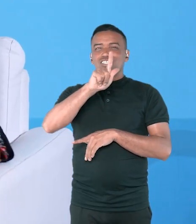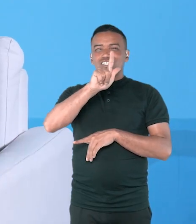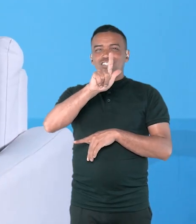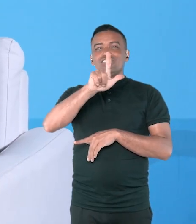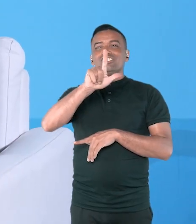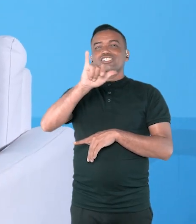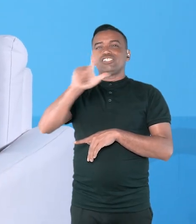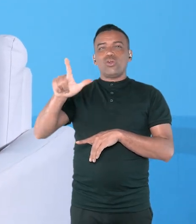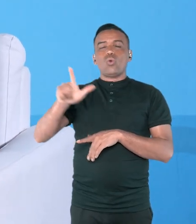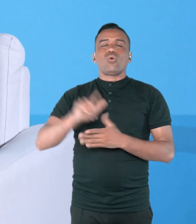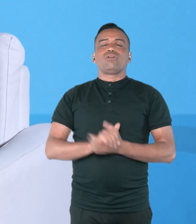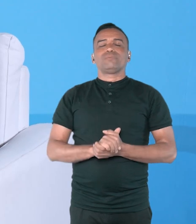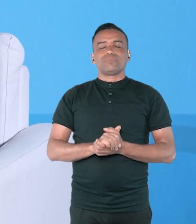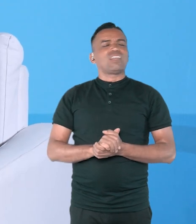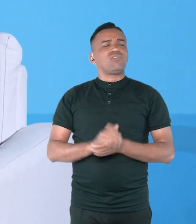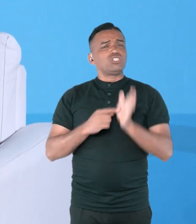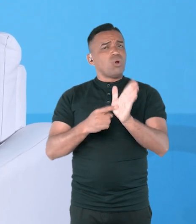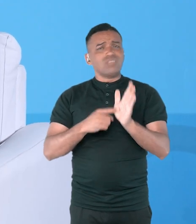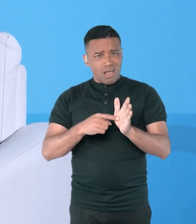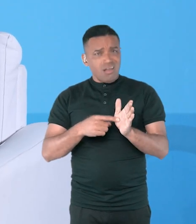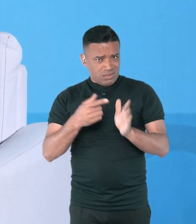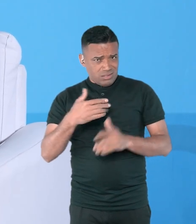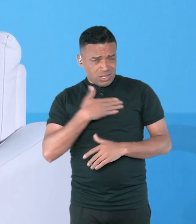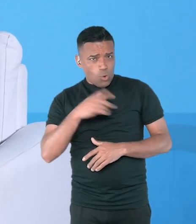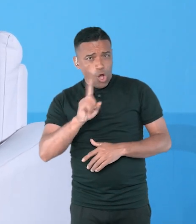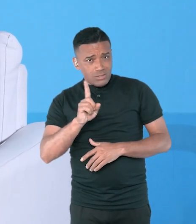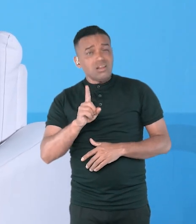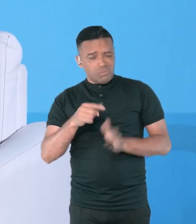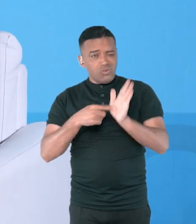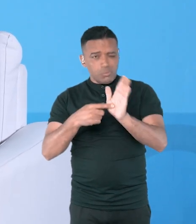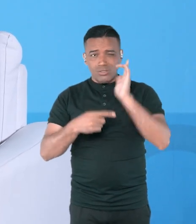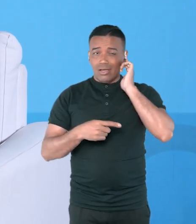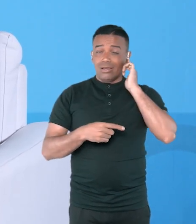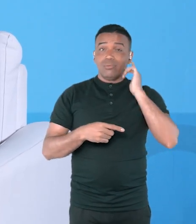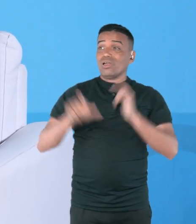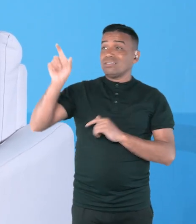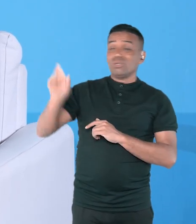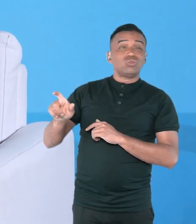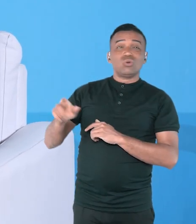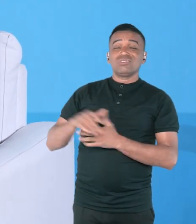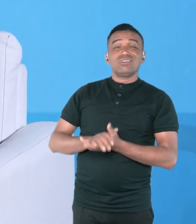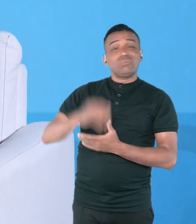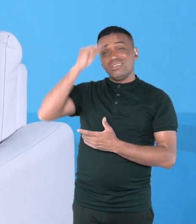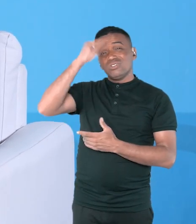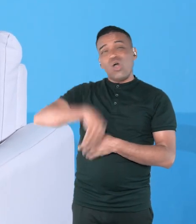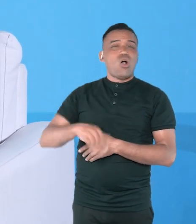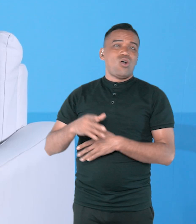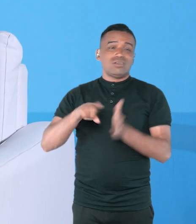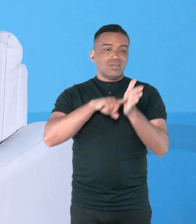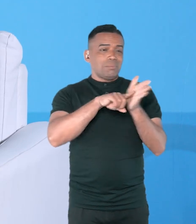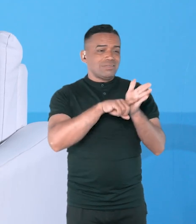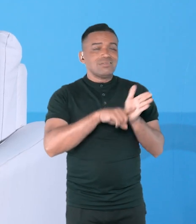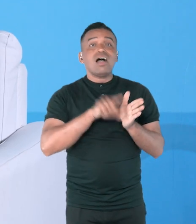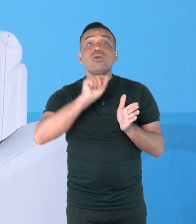é tão bonito. Assim, vem aqui que eu vou te mostrar um negócio que você nem sabe que você gosta. Não sabe, porque as pessoas estão muito